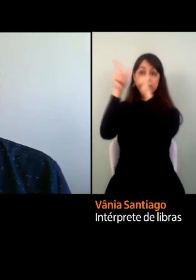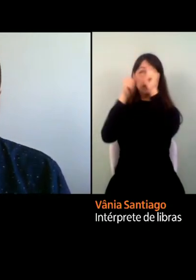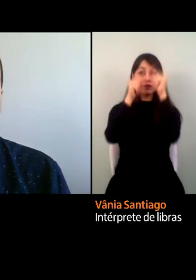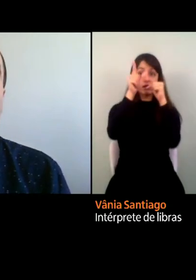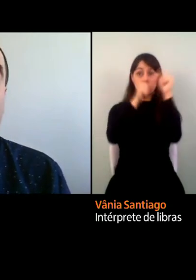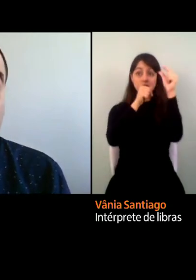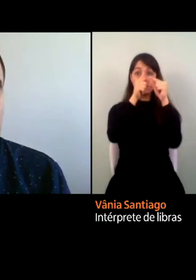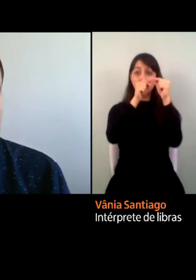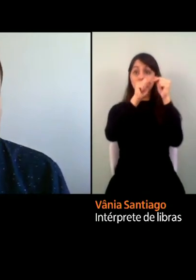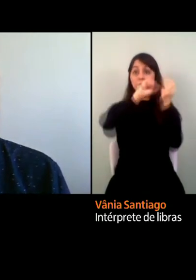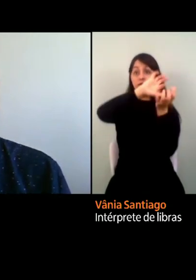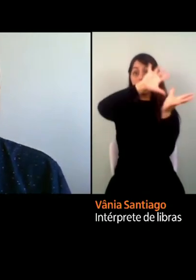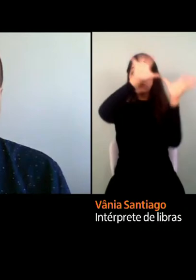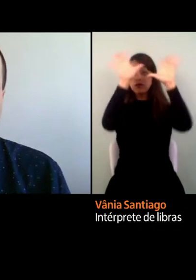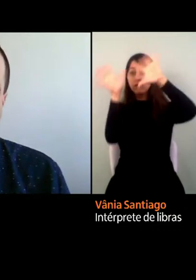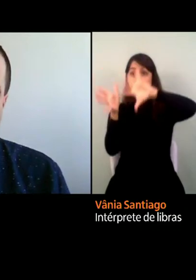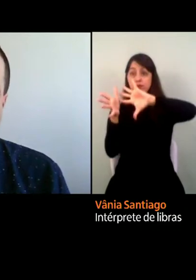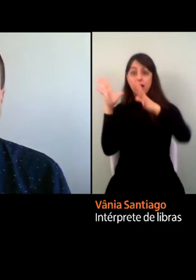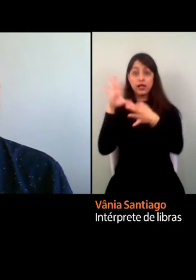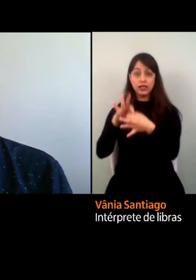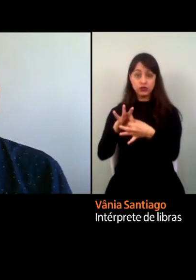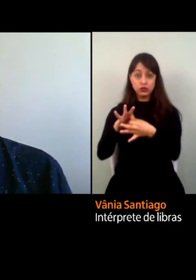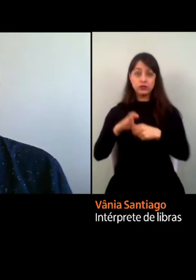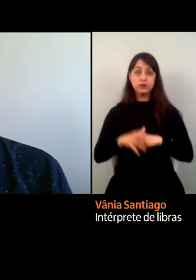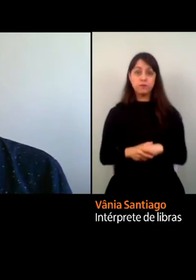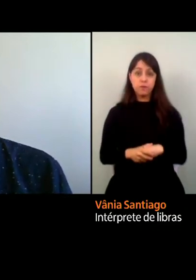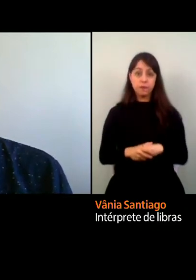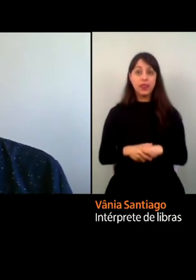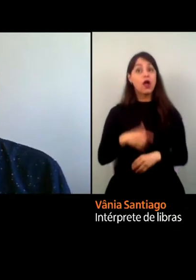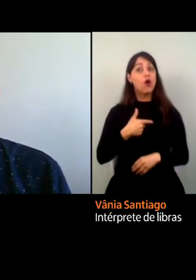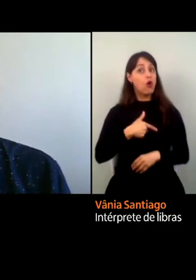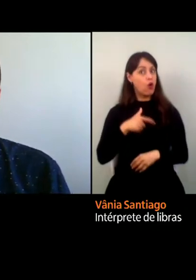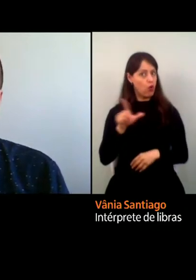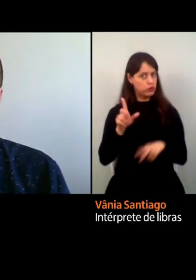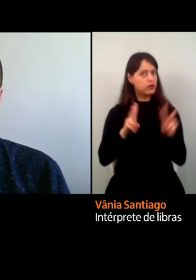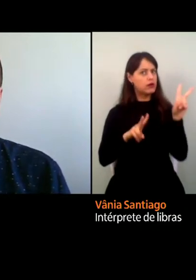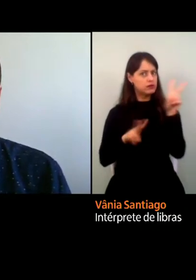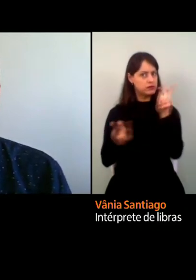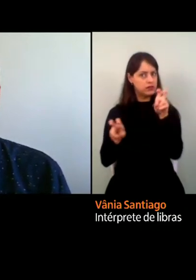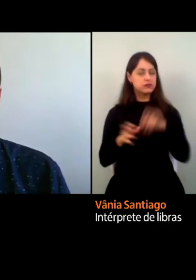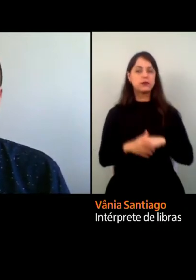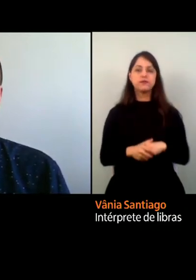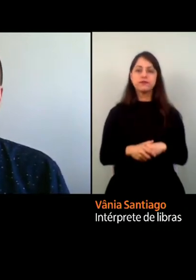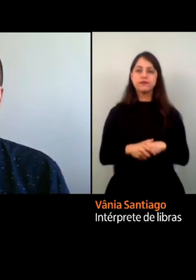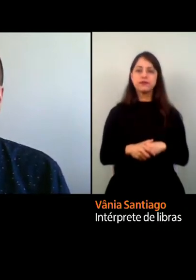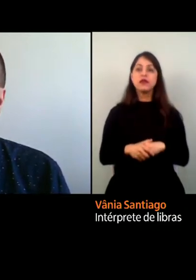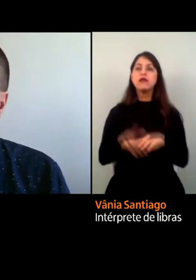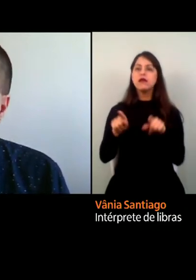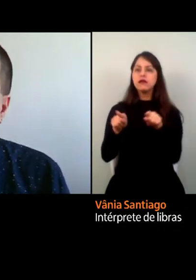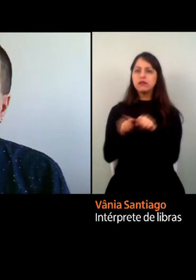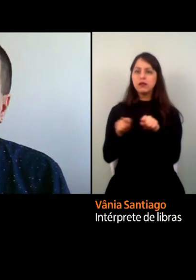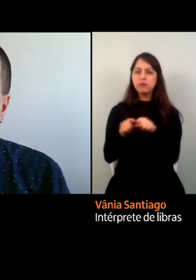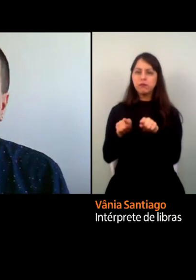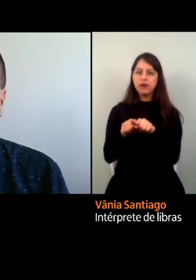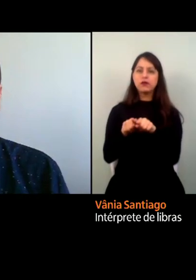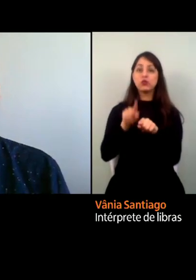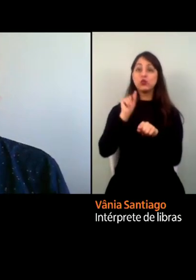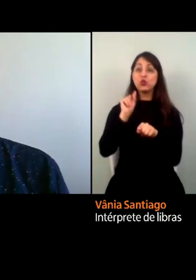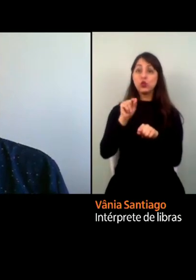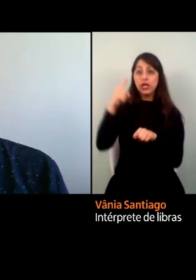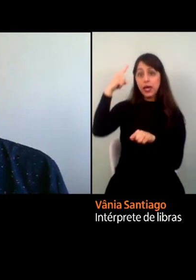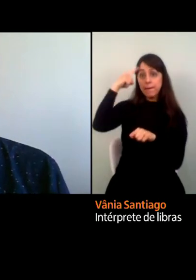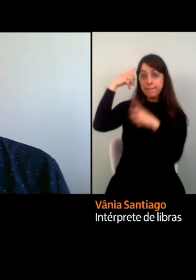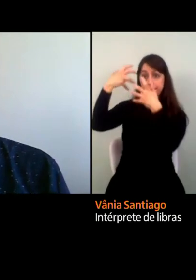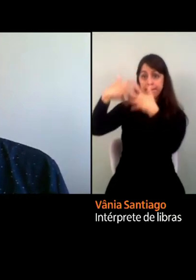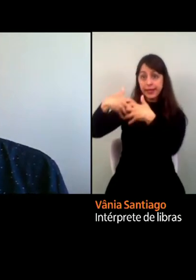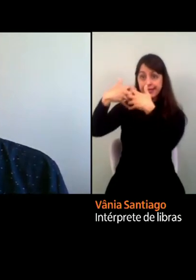estrelas. Outra, aspas. As alegorias são no reino dos pensamentos